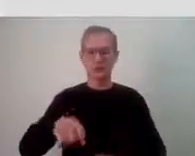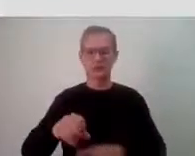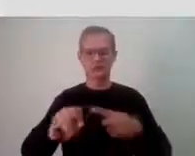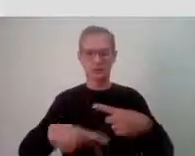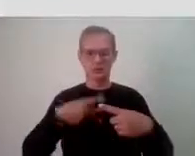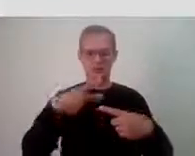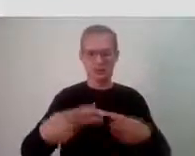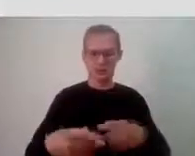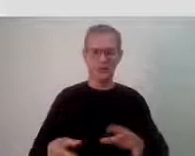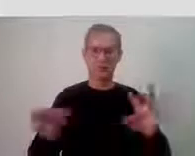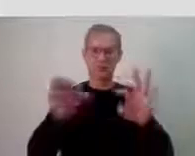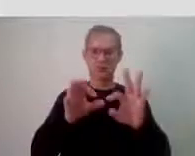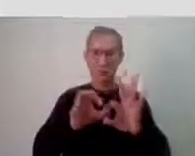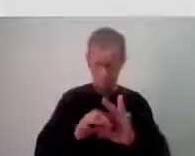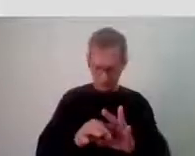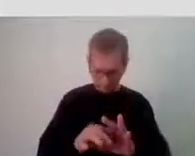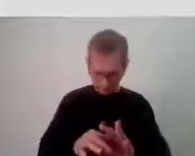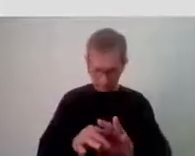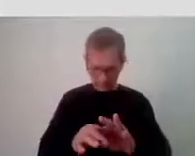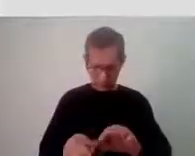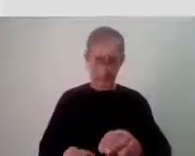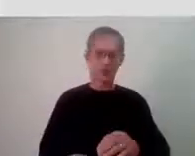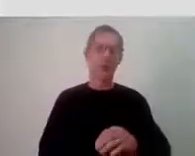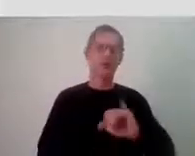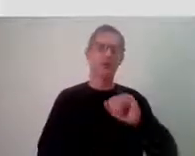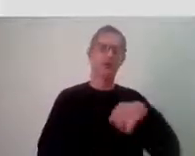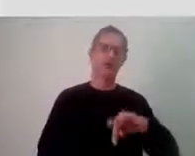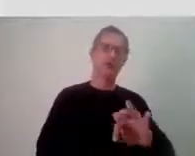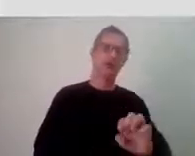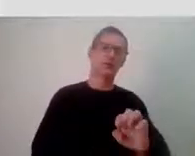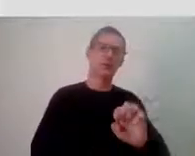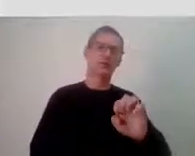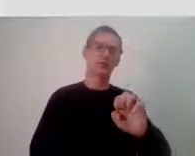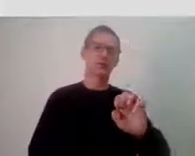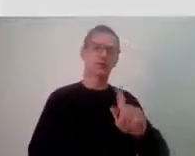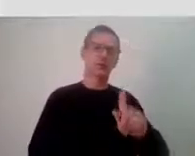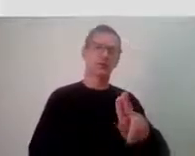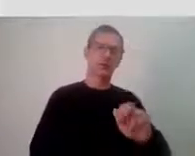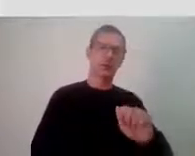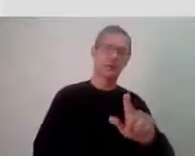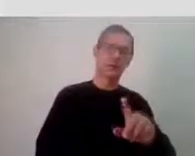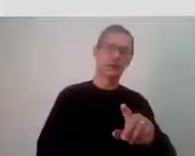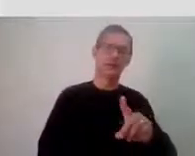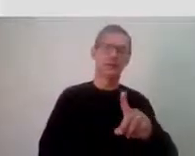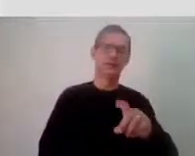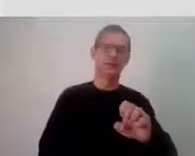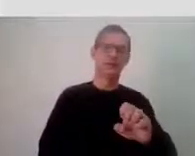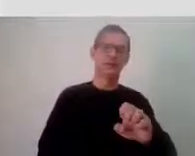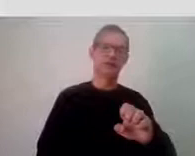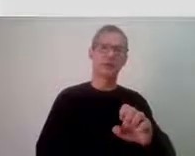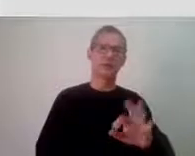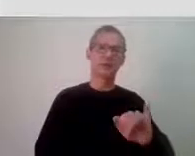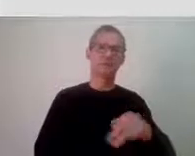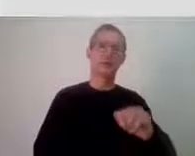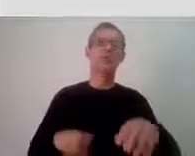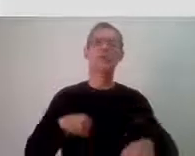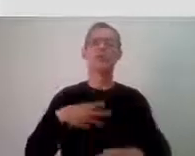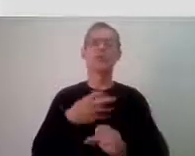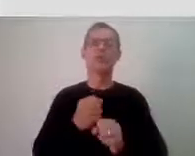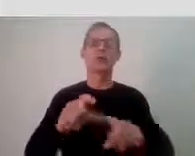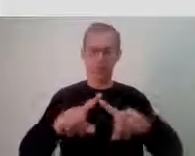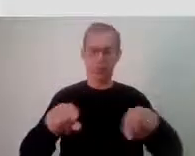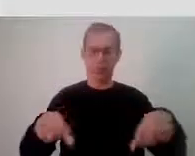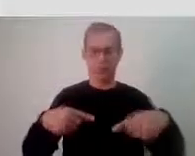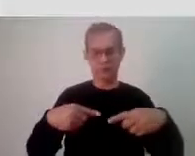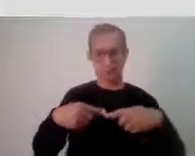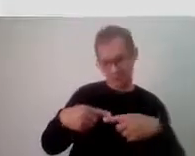integral definida. Então, eu tenho um intervalo de 0 a 1 e eu quero essa região. Como que eu calculo a